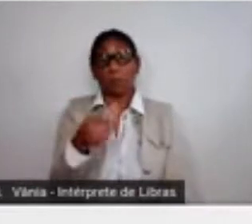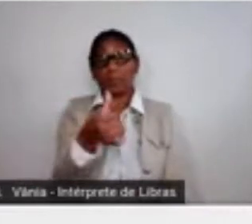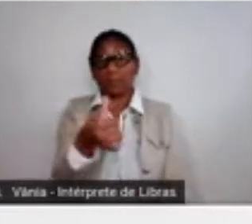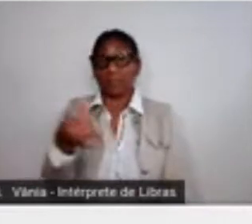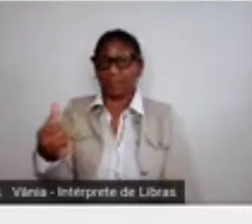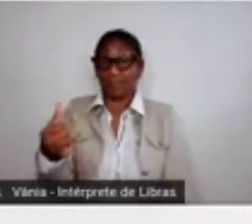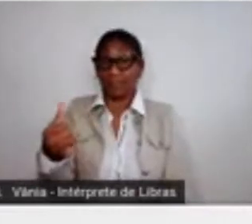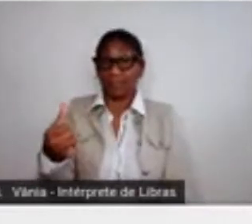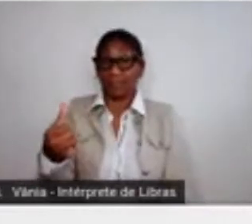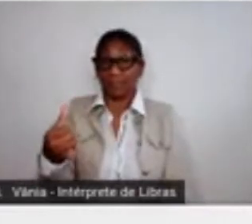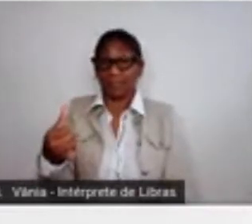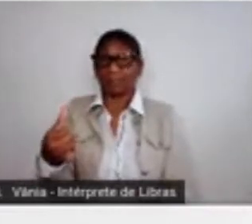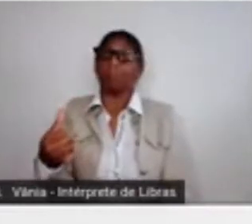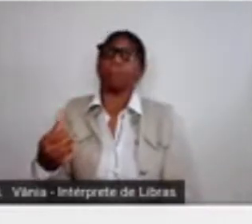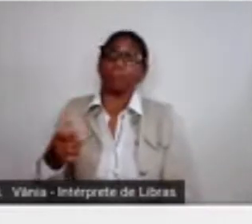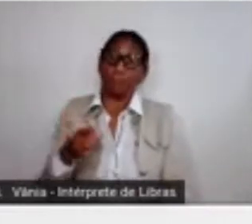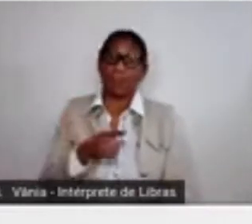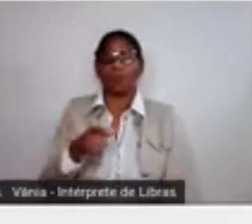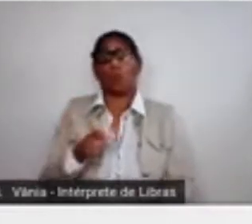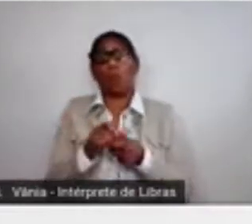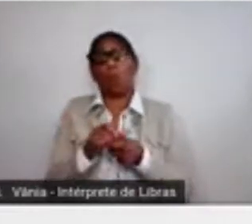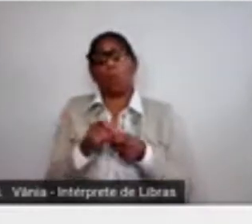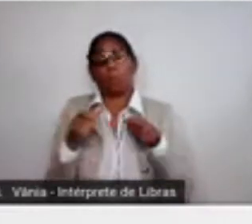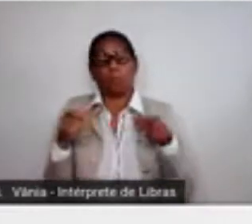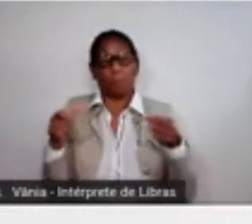6,66. Houve, de fato, um aumento de